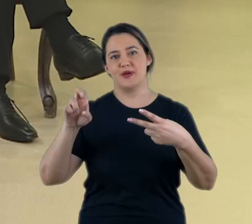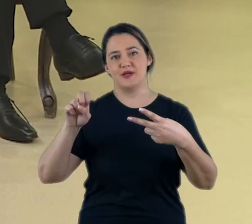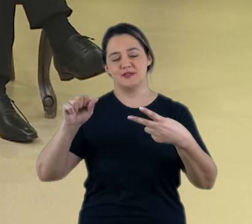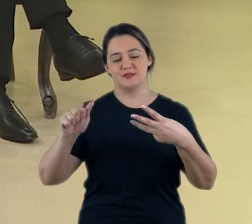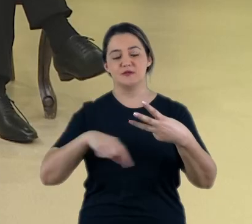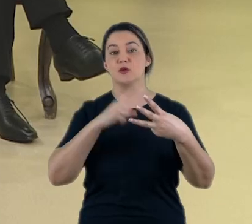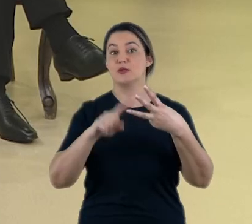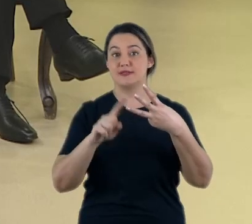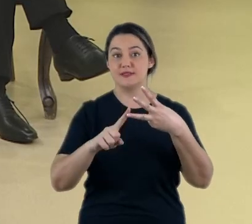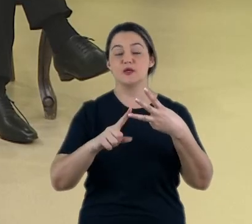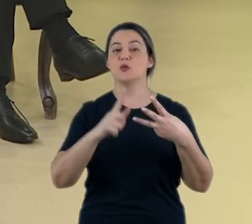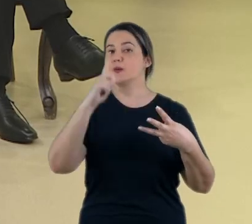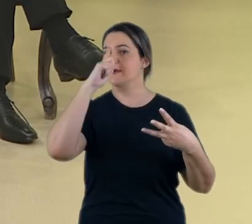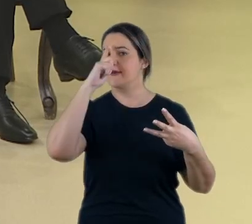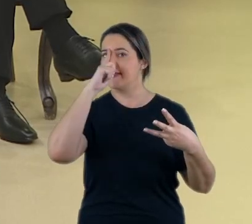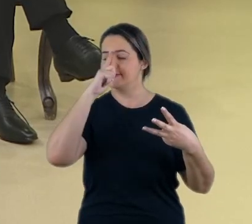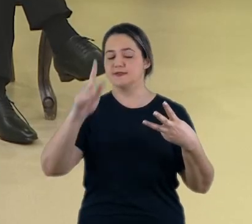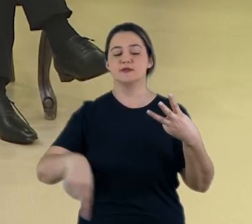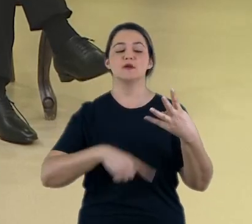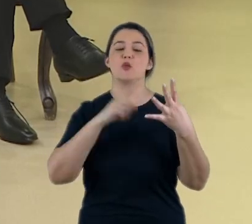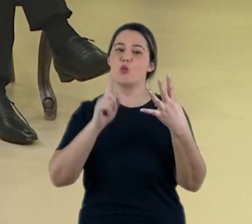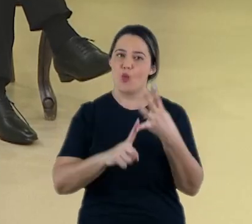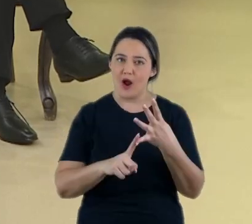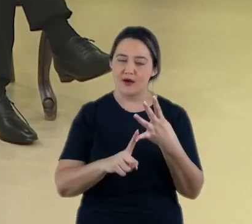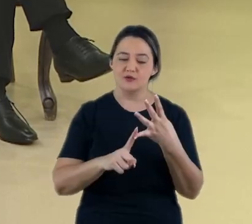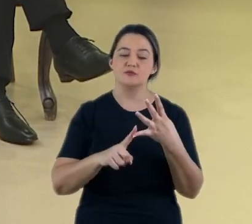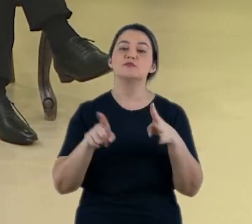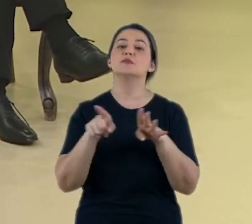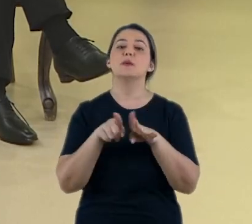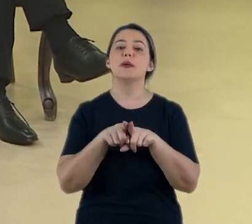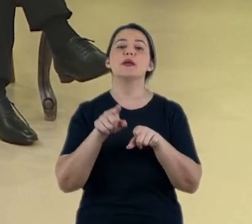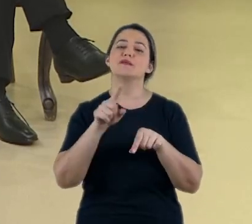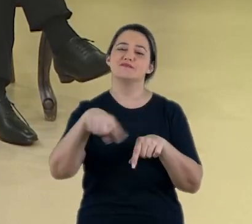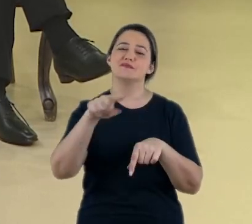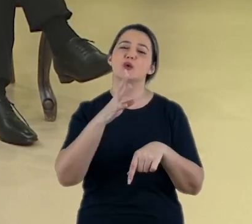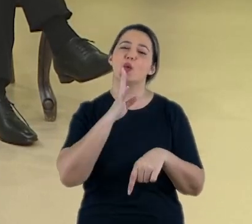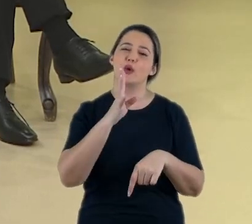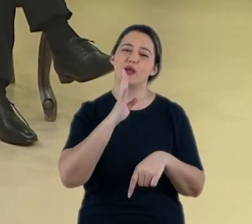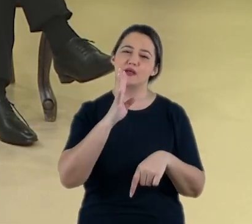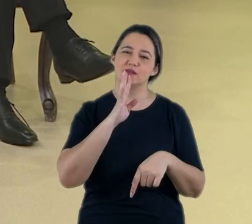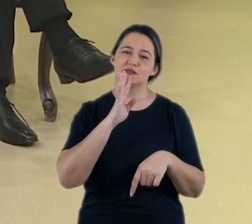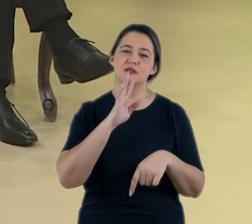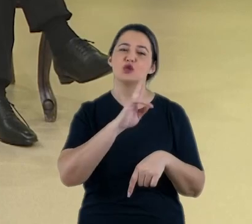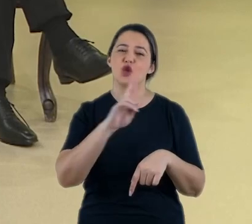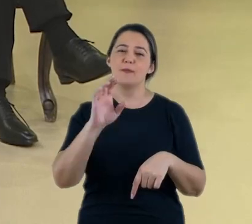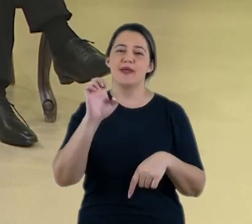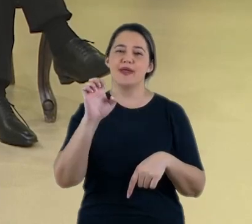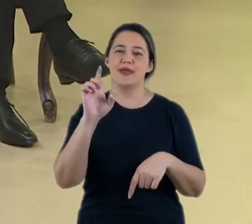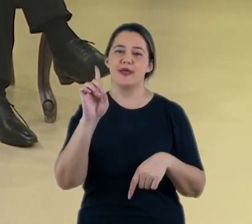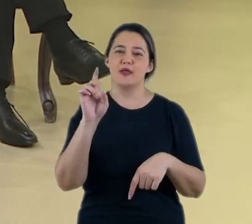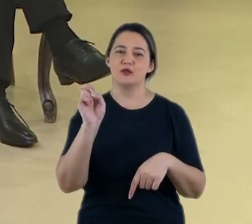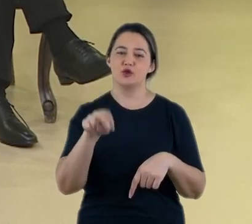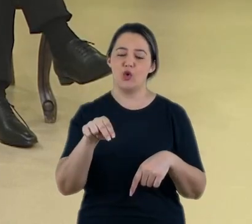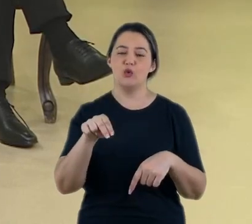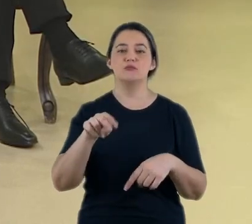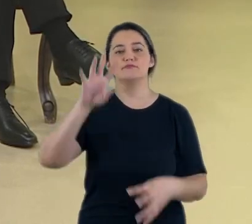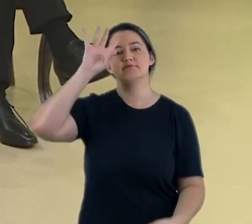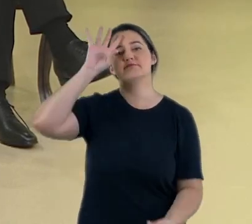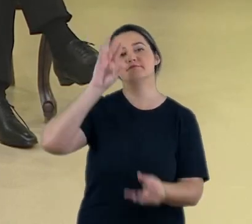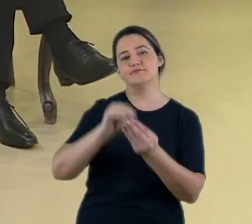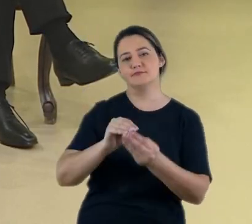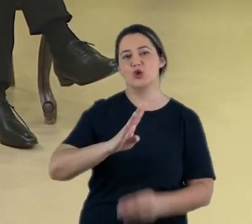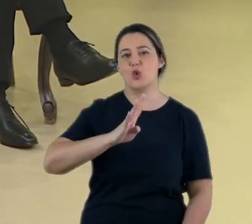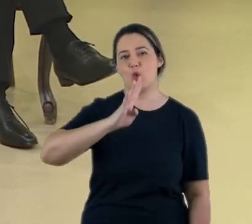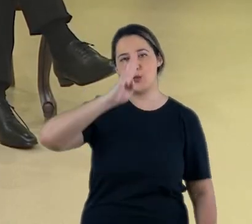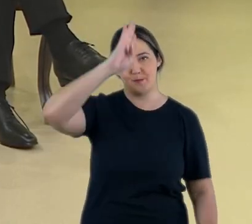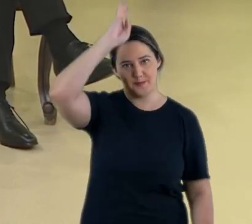terceiro da Grécia e, finalmente, o quarto, que é cognominado como Edom, significaria o